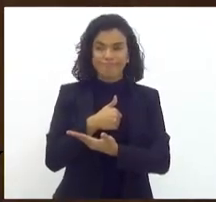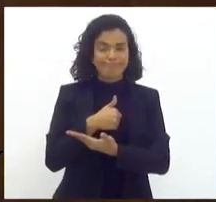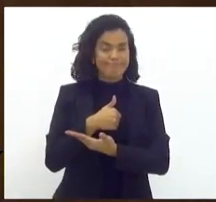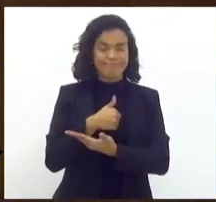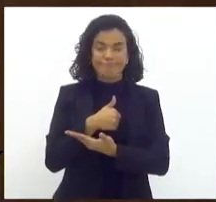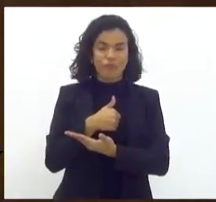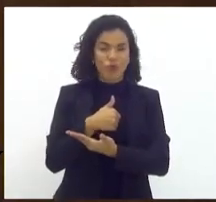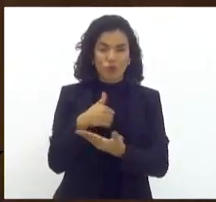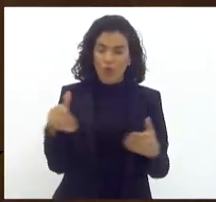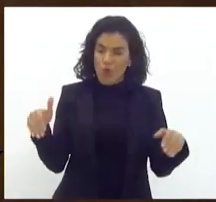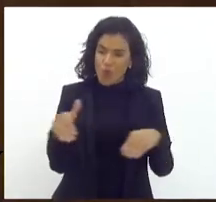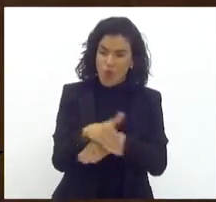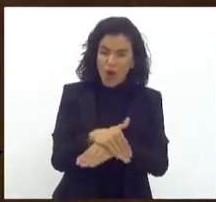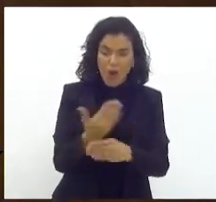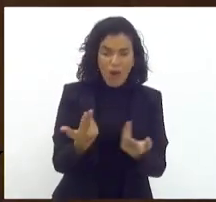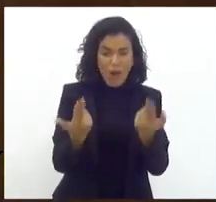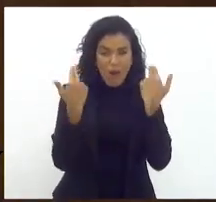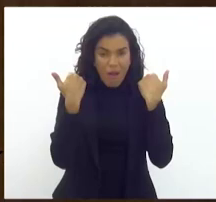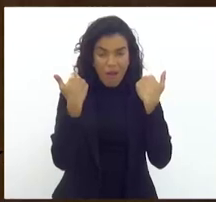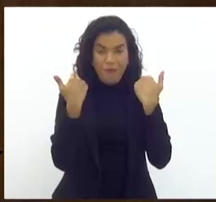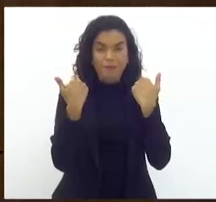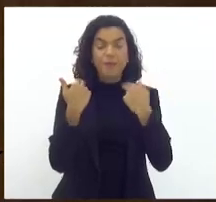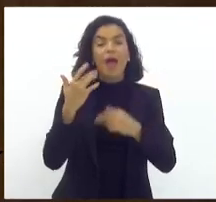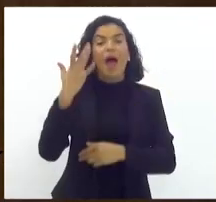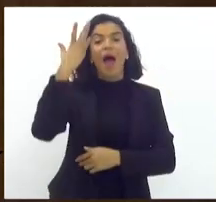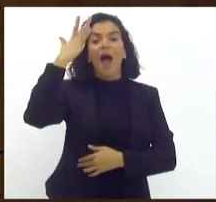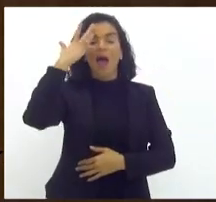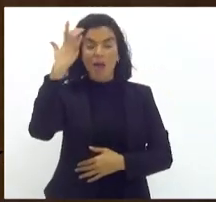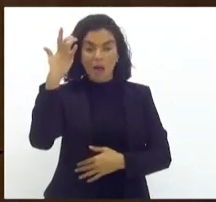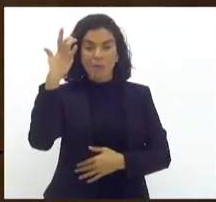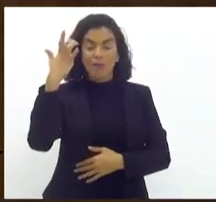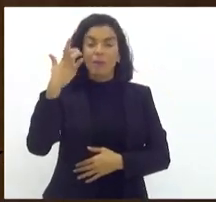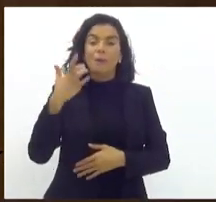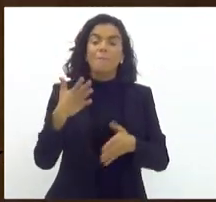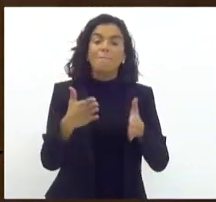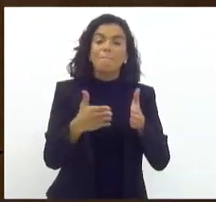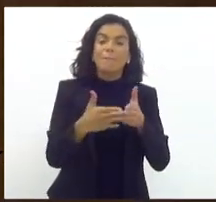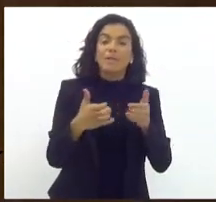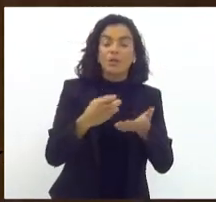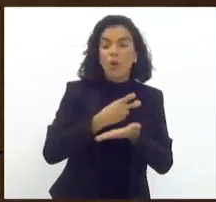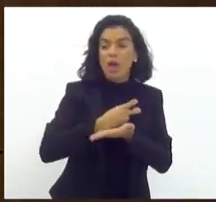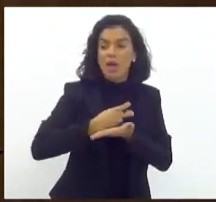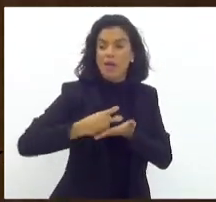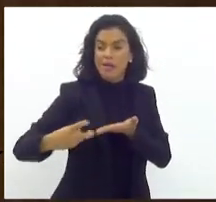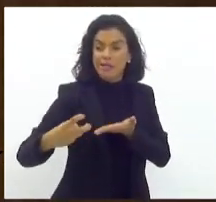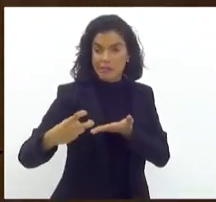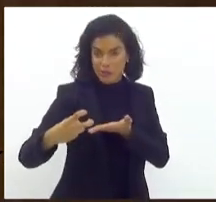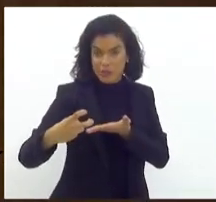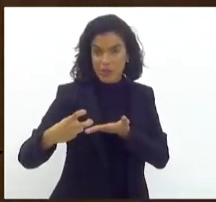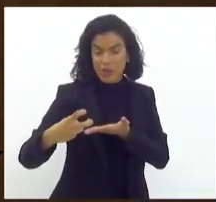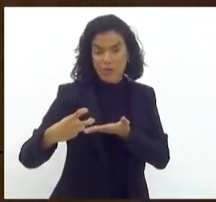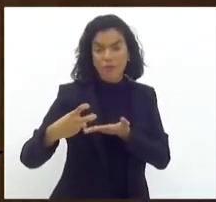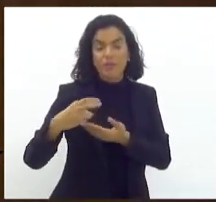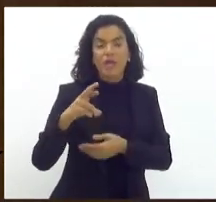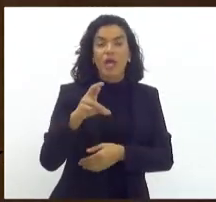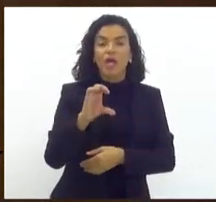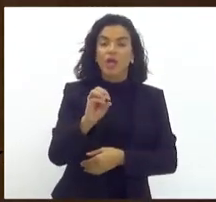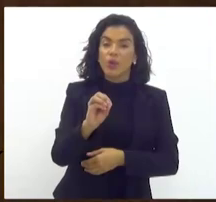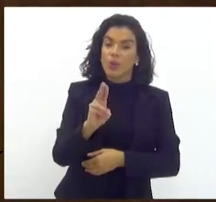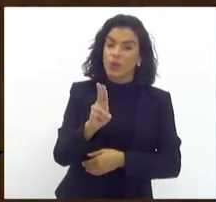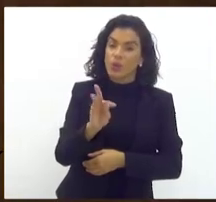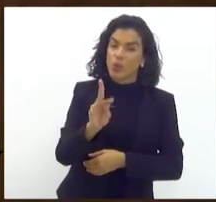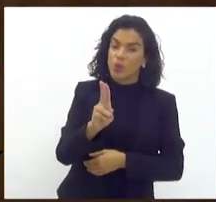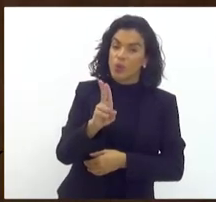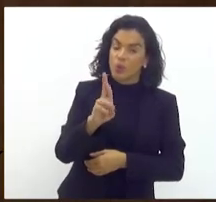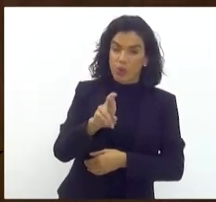não se sujeitou a isso e no dia seguinte pediu exoneração da riotur quer dizer